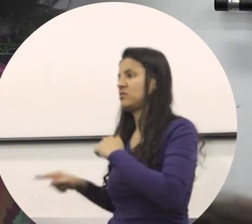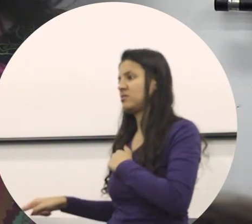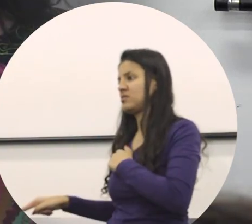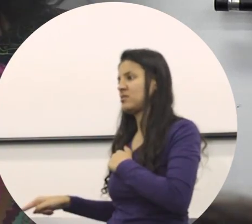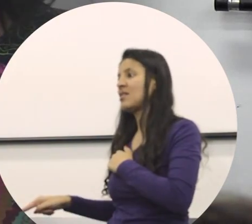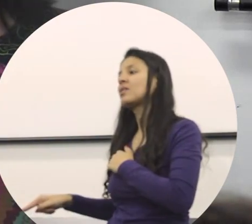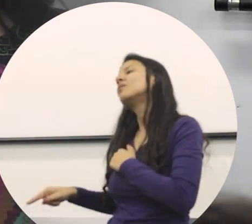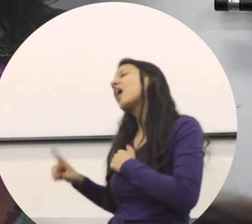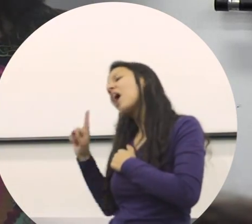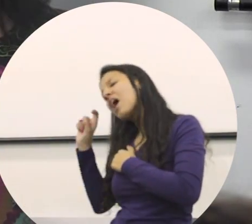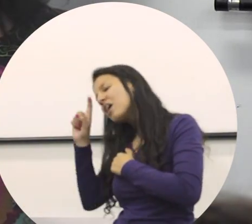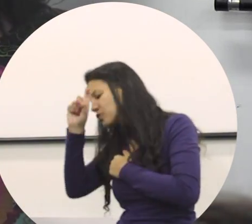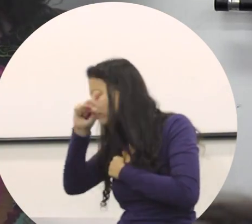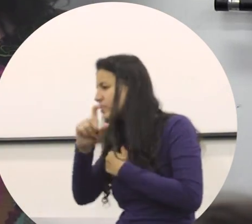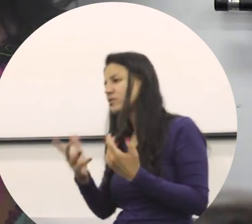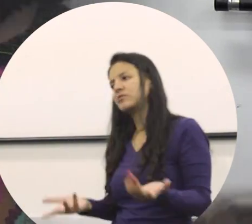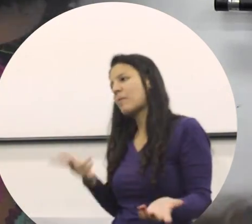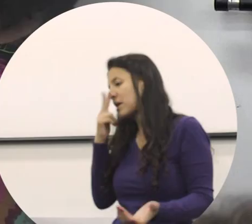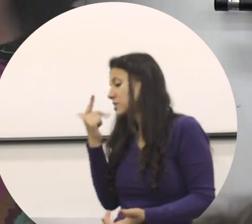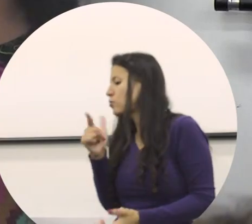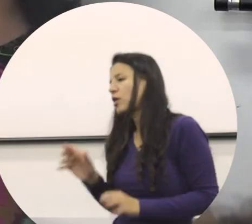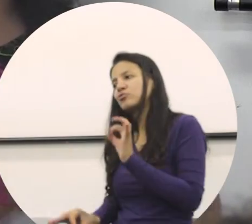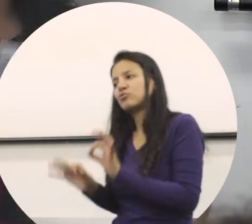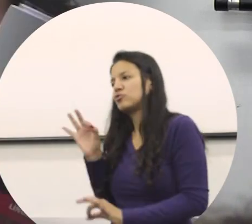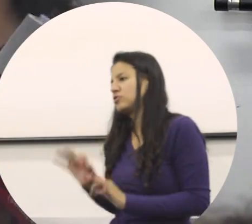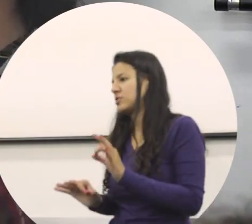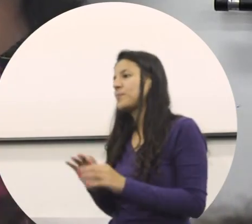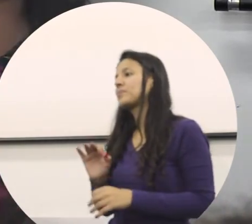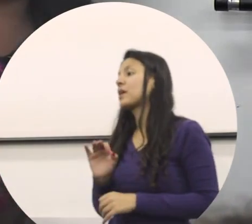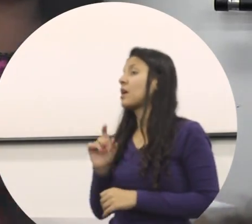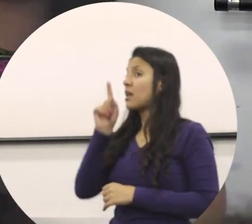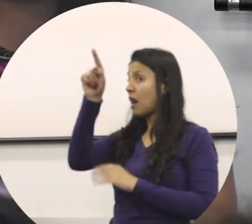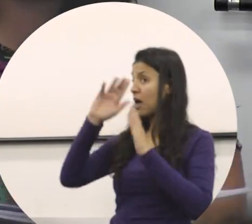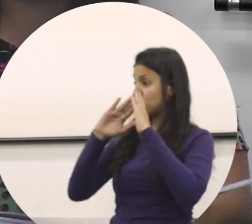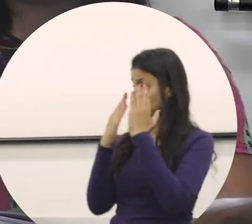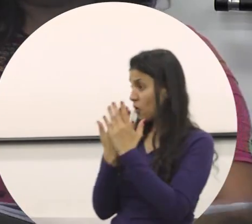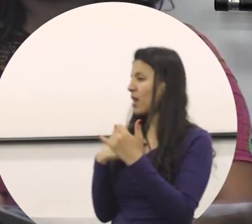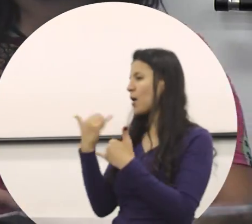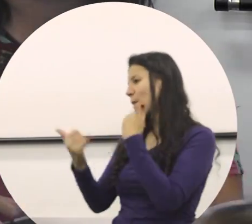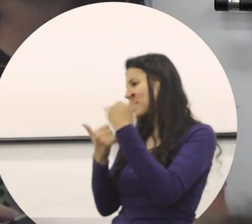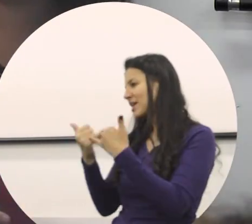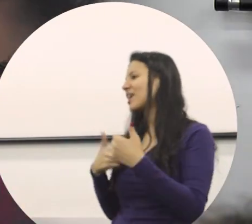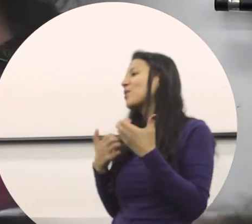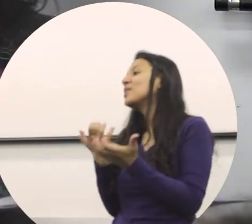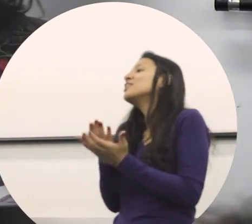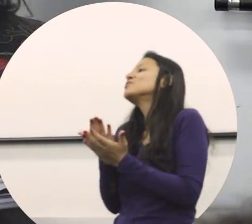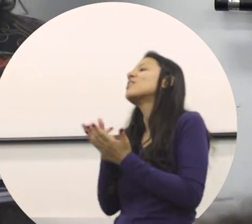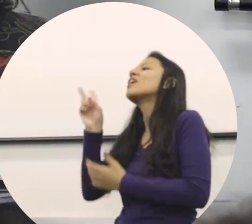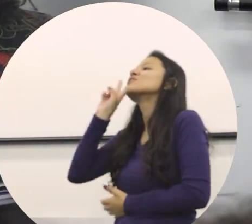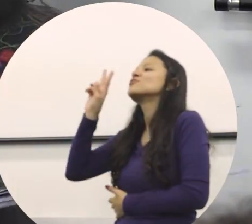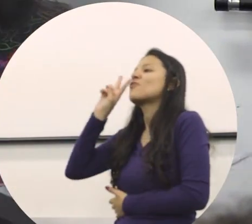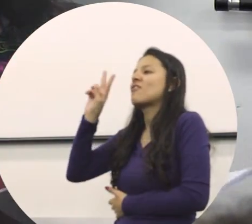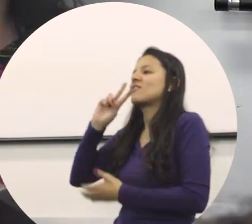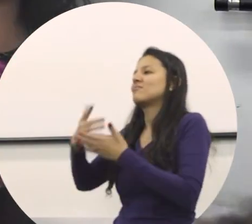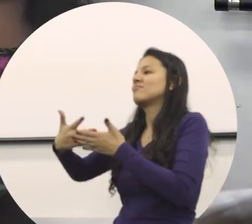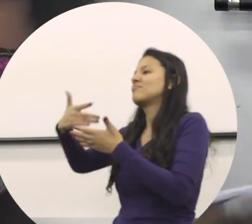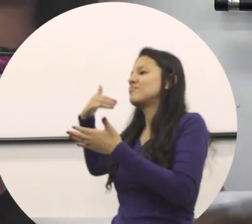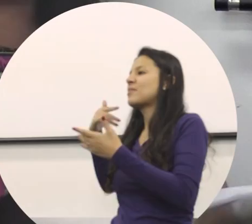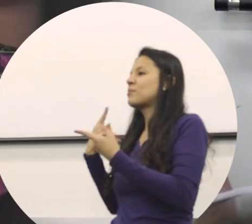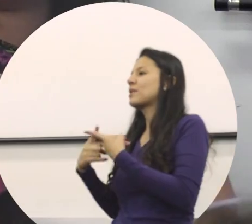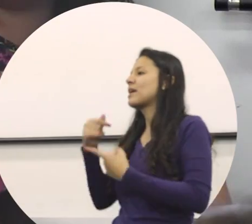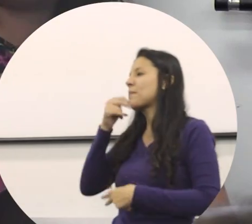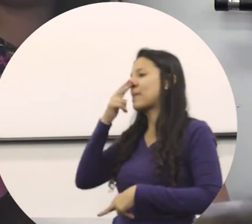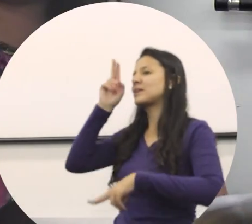É muito injusto a nossa posição. Eu até brinco lá na escola que eu queria fazer faculdade de história. Porque aí é só sentar na mesa e